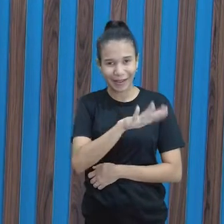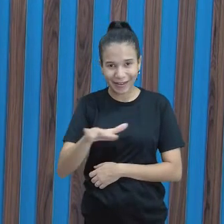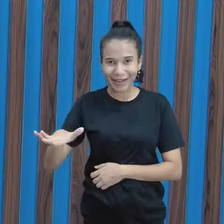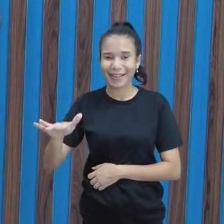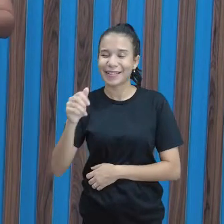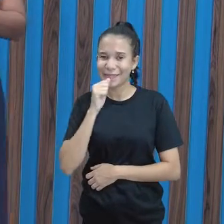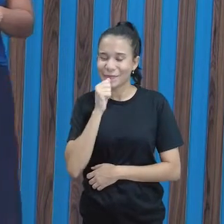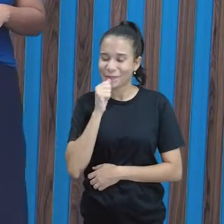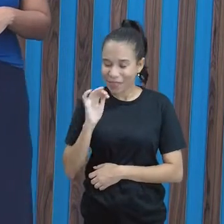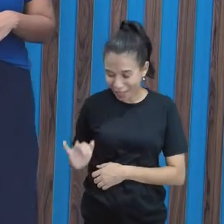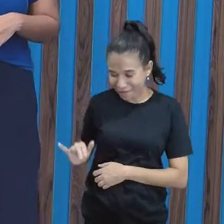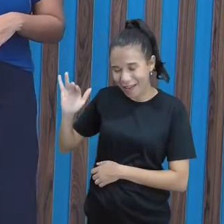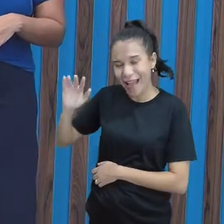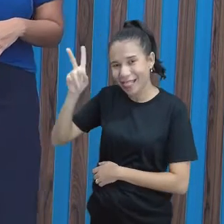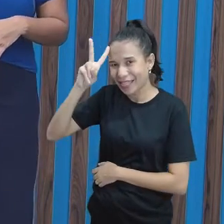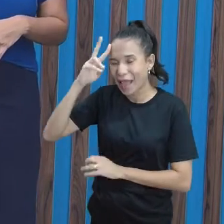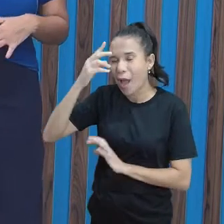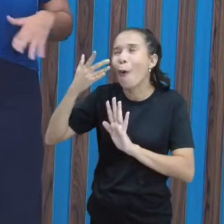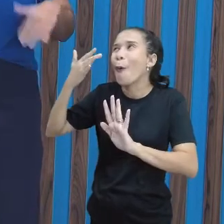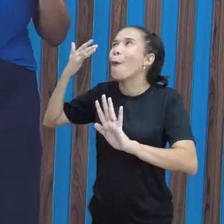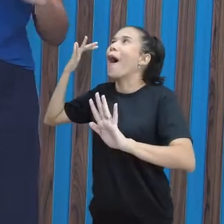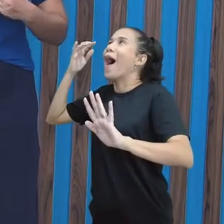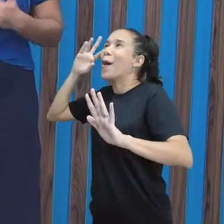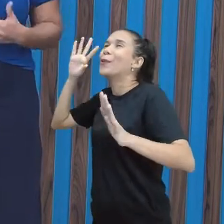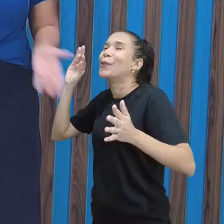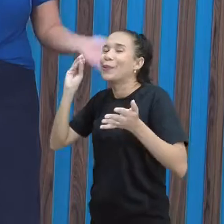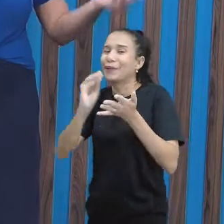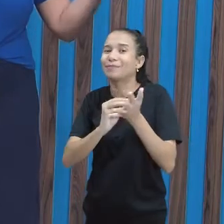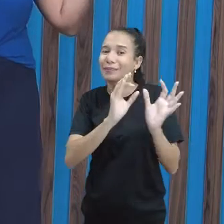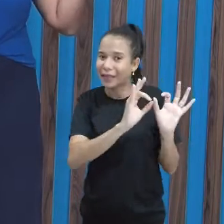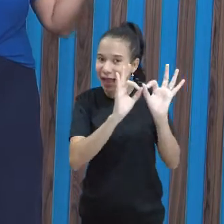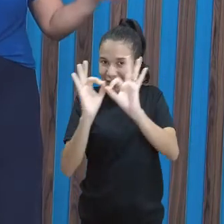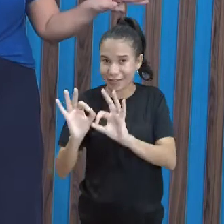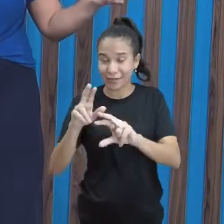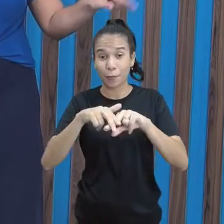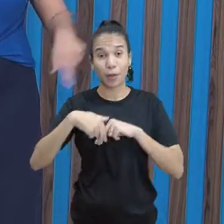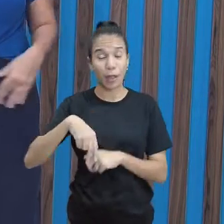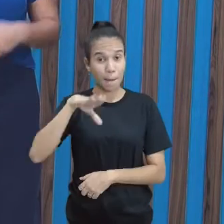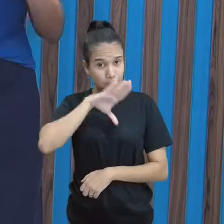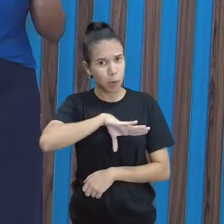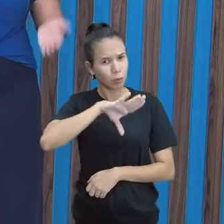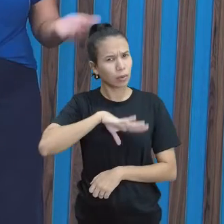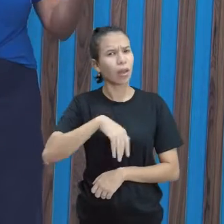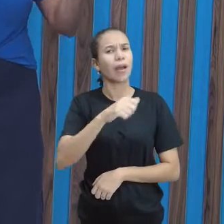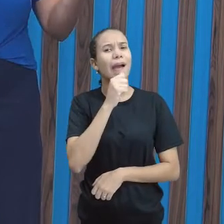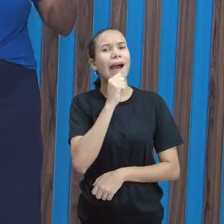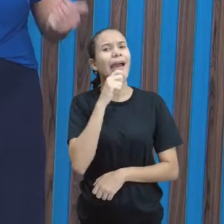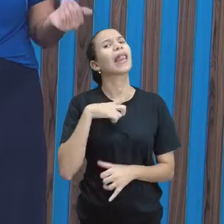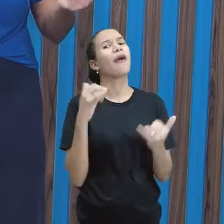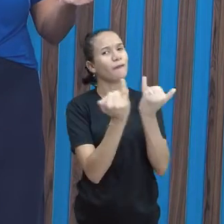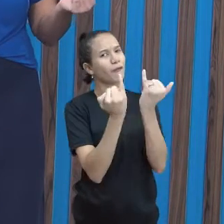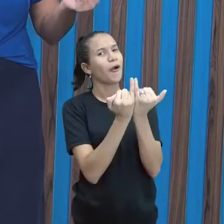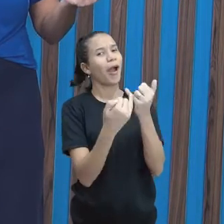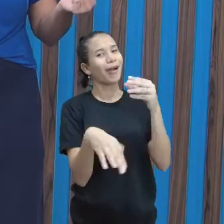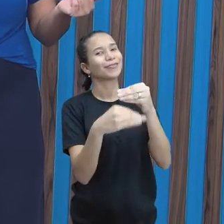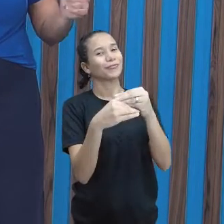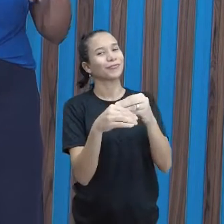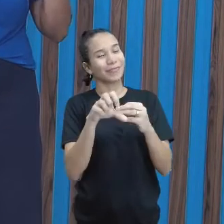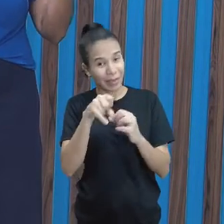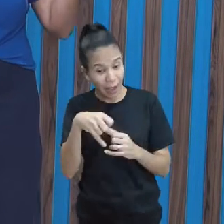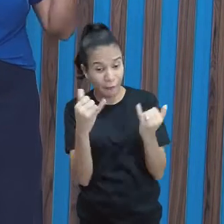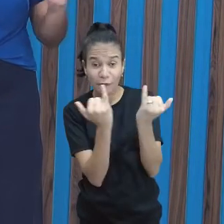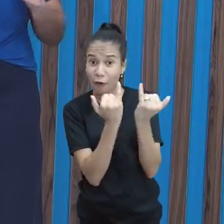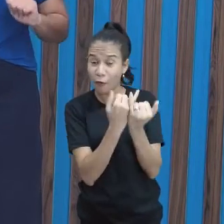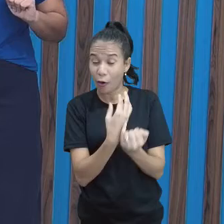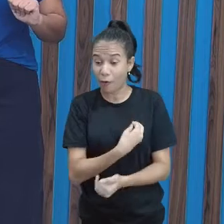E aí? Acho que vai valer a pena, viu? Acompanhem aqui que além de português, vocês ainda vão ter o quê? Fofoca, né?